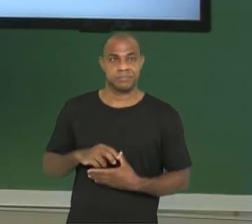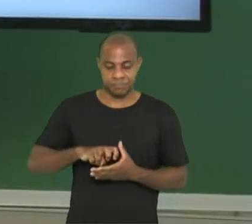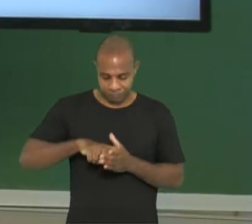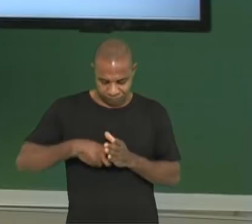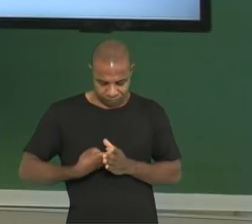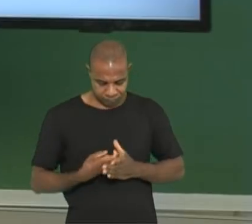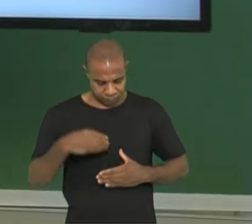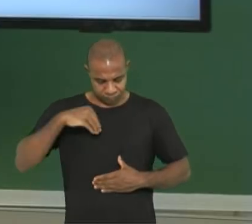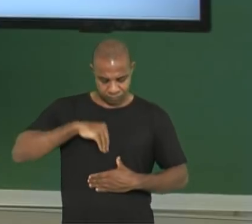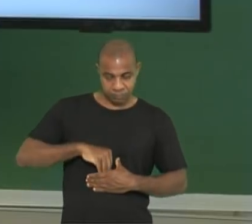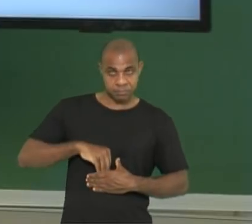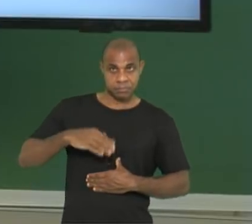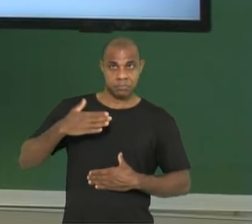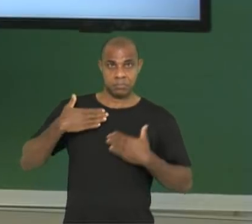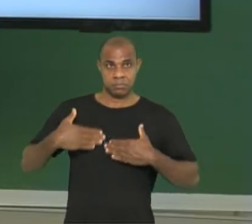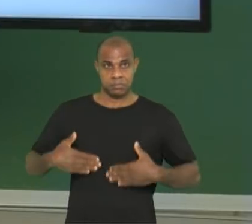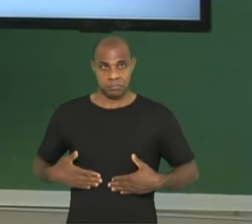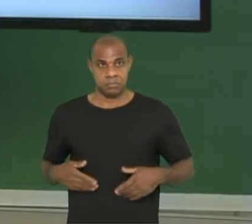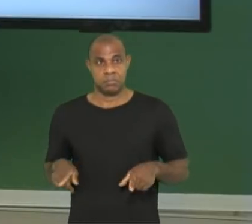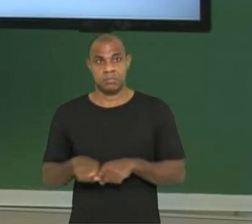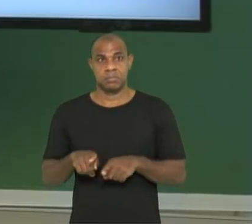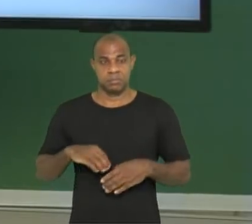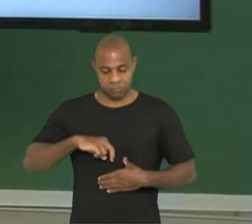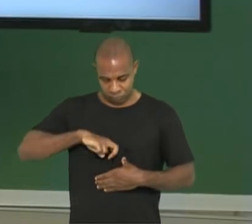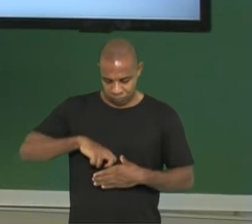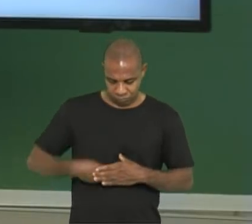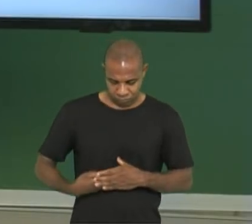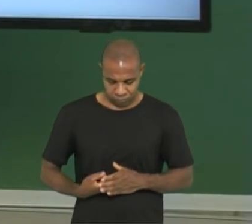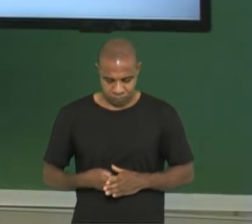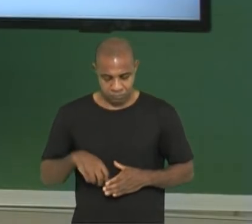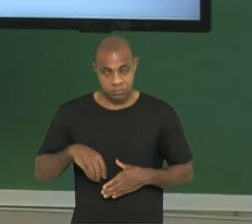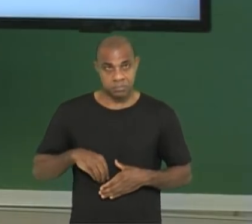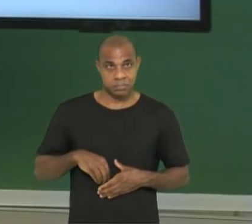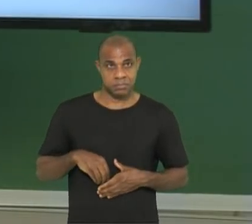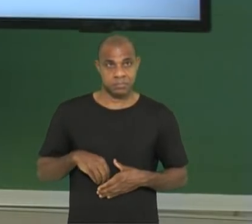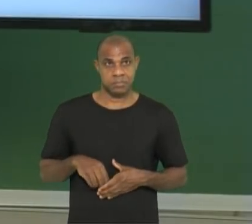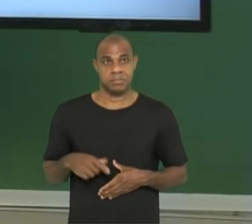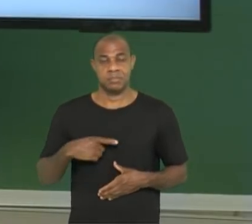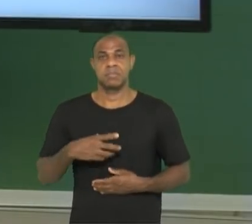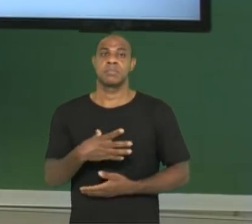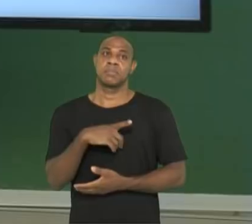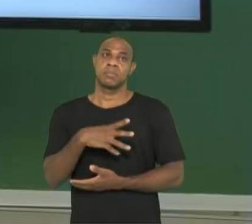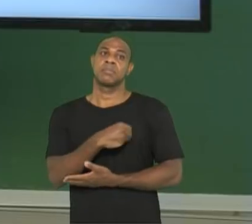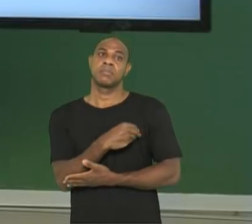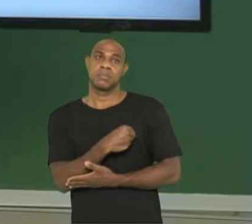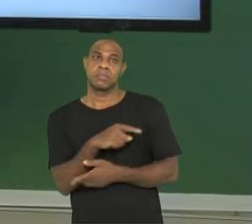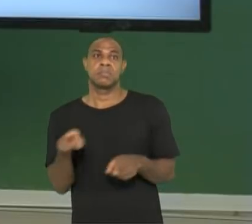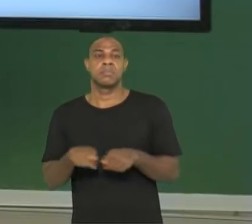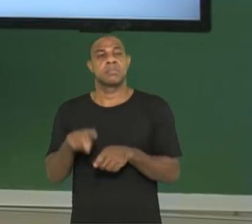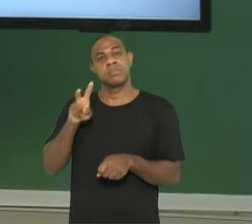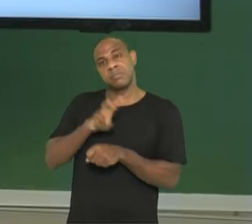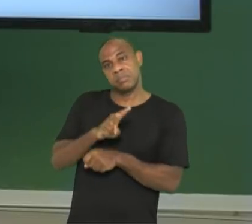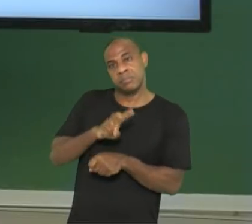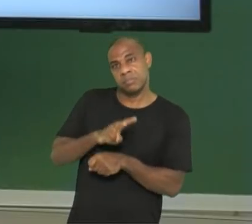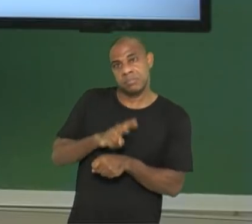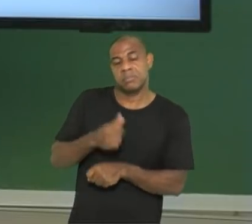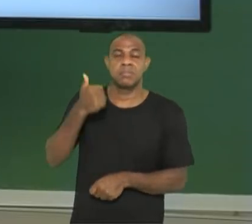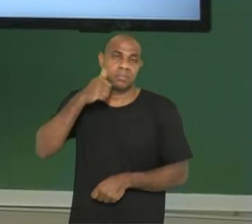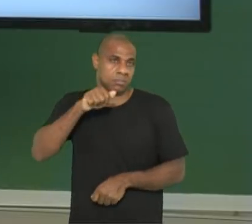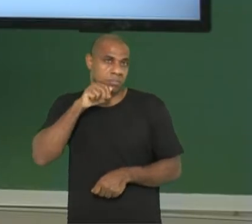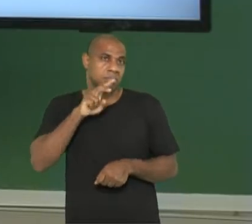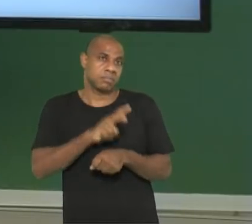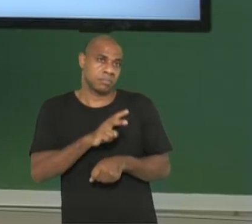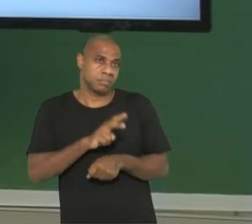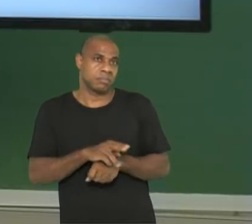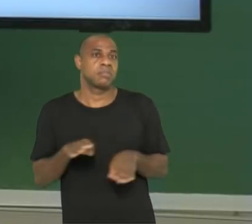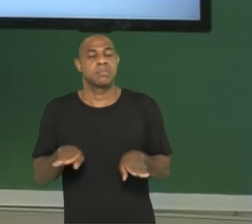mãe e dentro do marsúpio quando é marsupial. Eles vão ter a amamentação e o cuidado parental da mãe com os